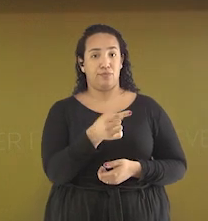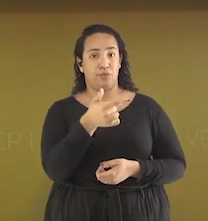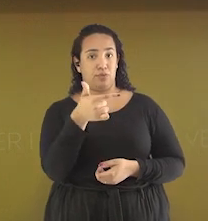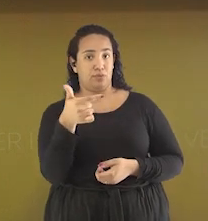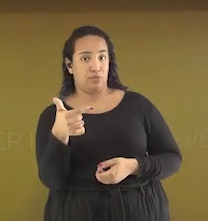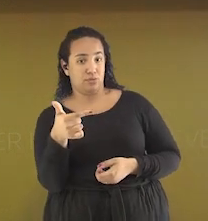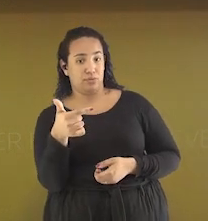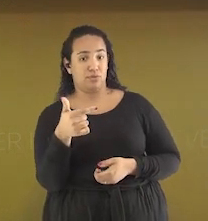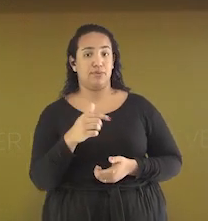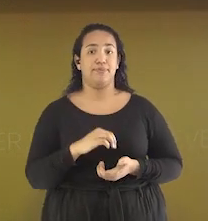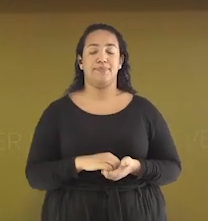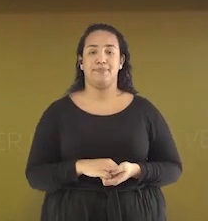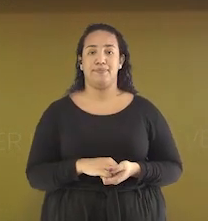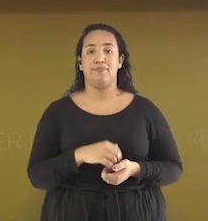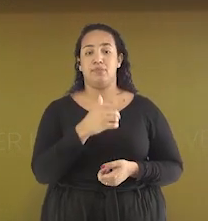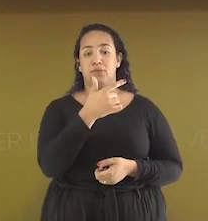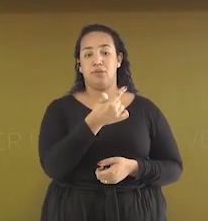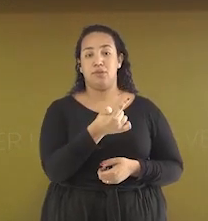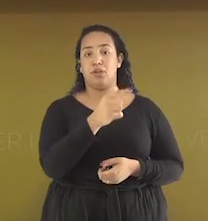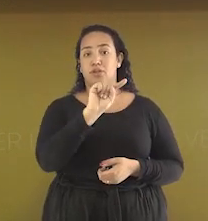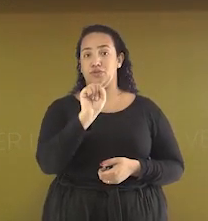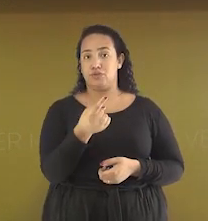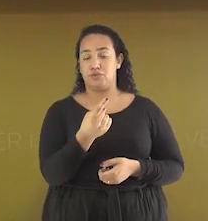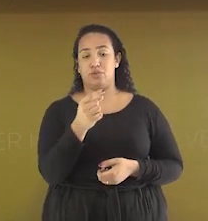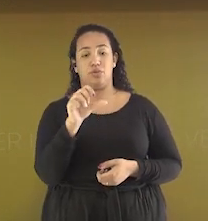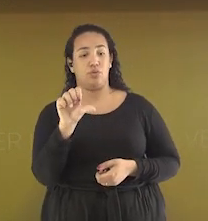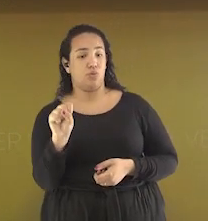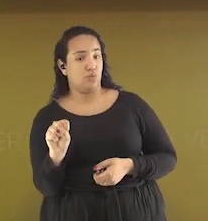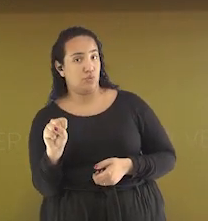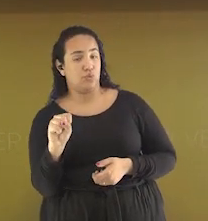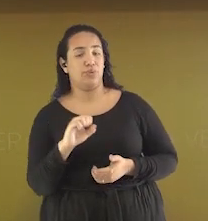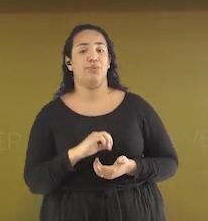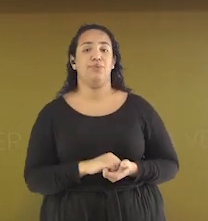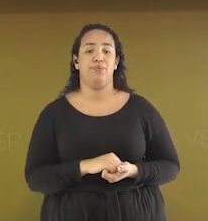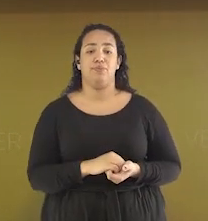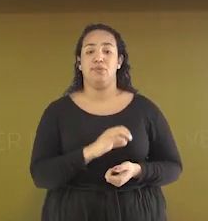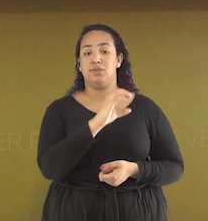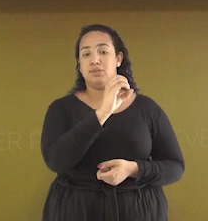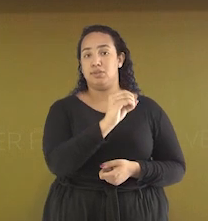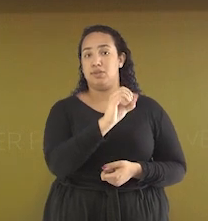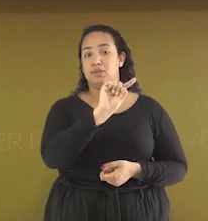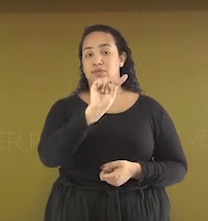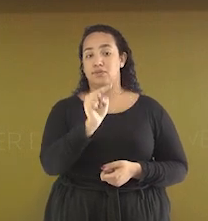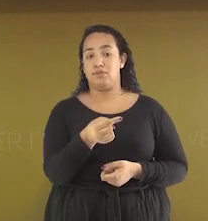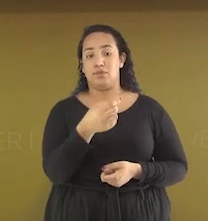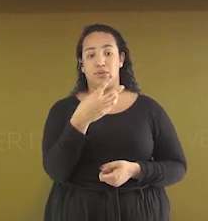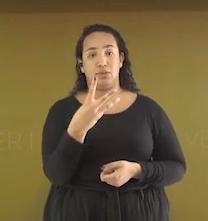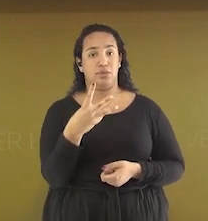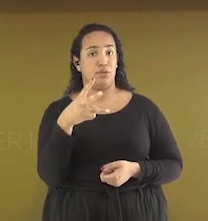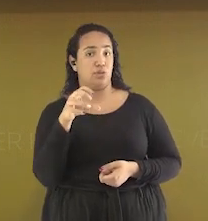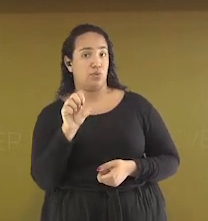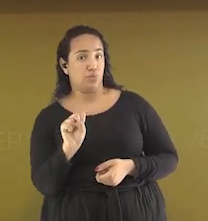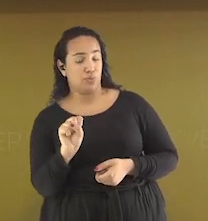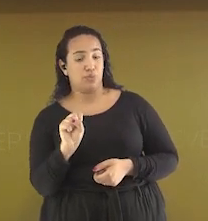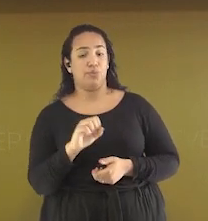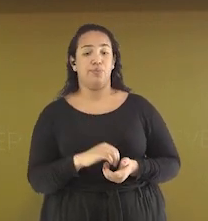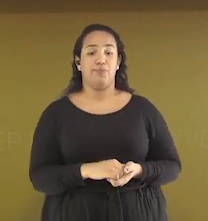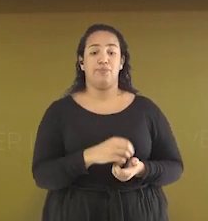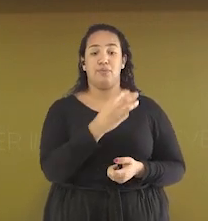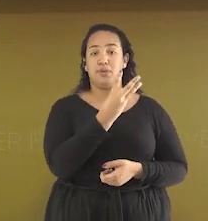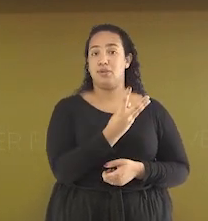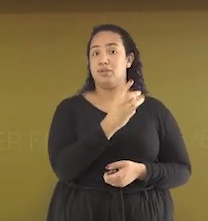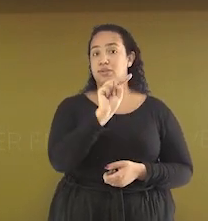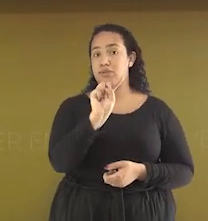4 inteiros, 2 décimos, 7 inteiros, 8 décimos, 38 centésimos,